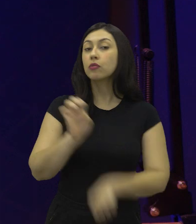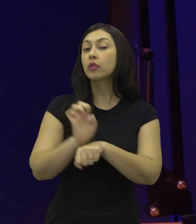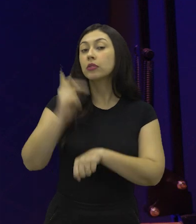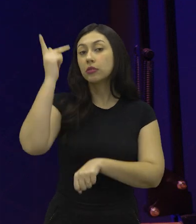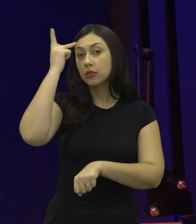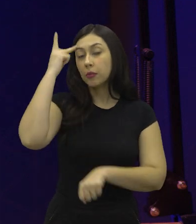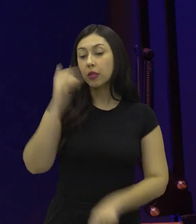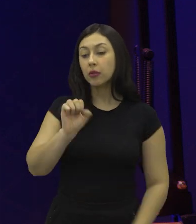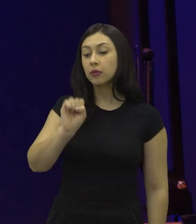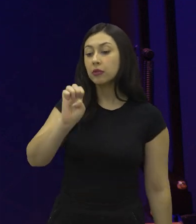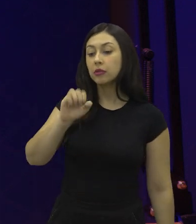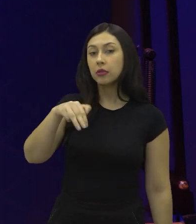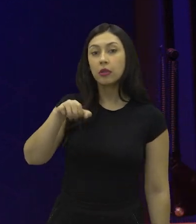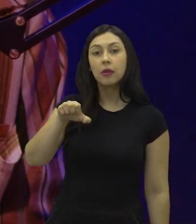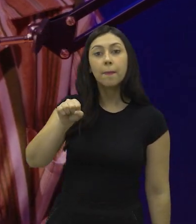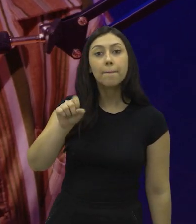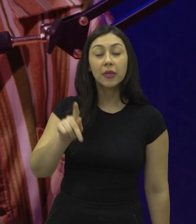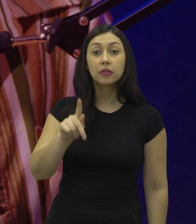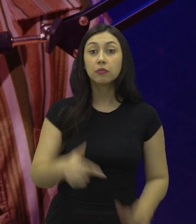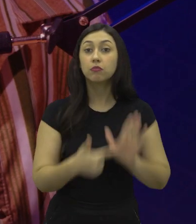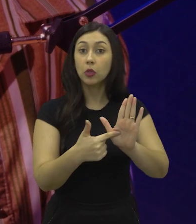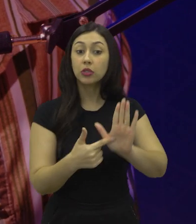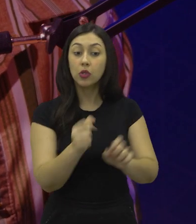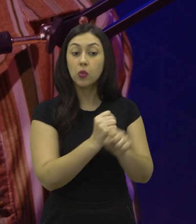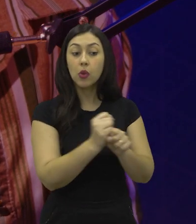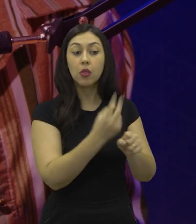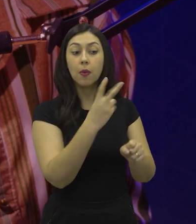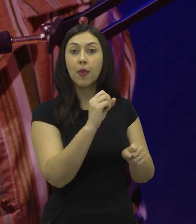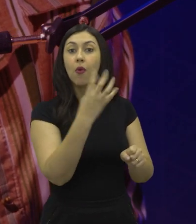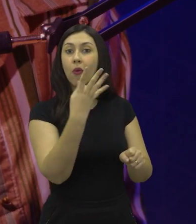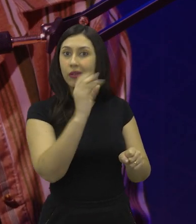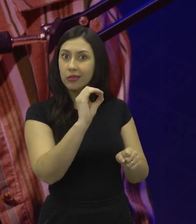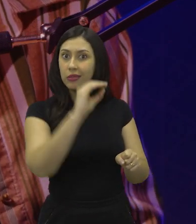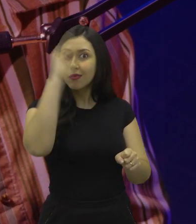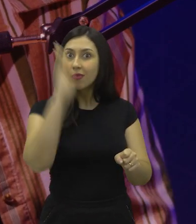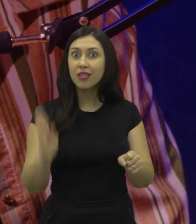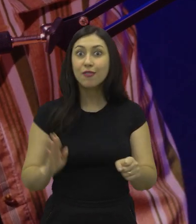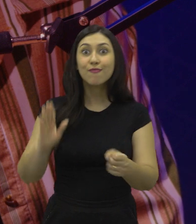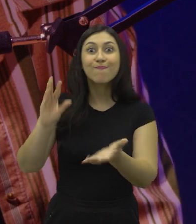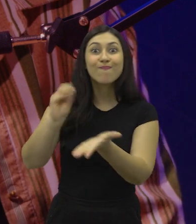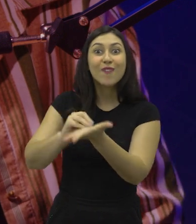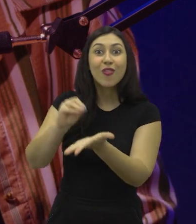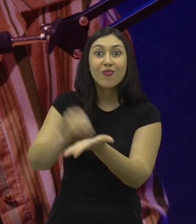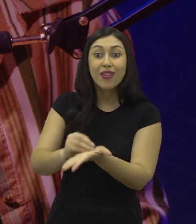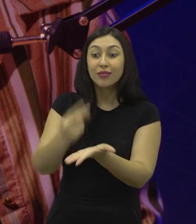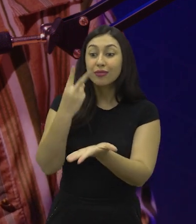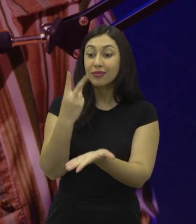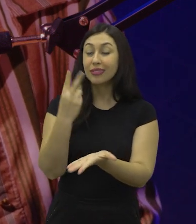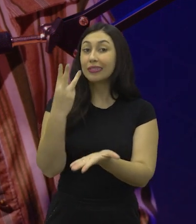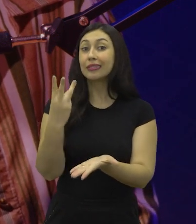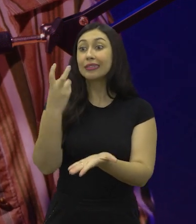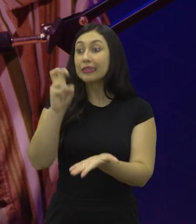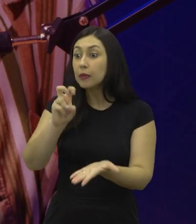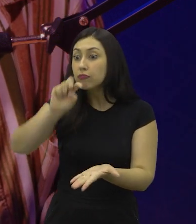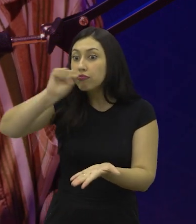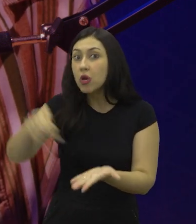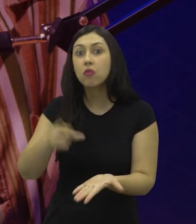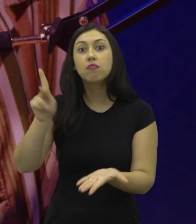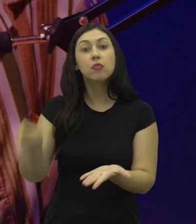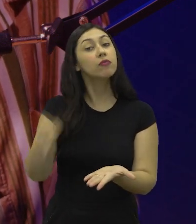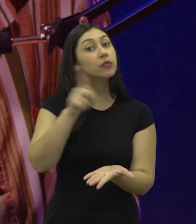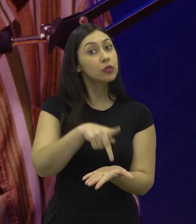no Estado de São Paulo, o CEMESP, até 2040 o Brasil pode ter uma carência de 235